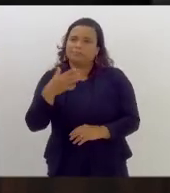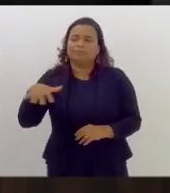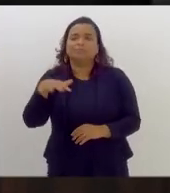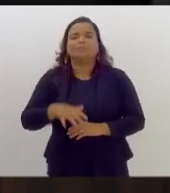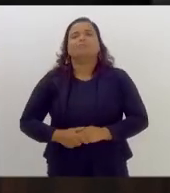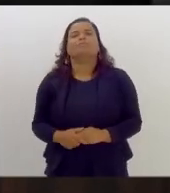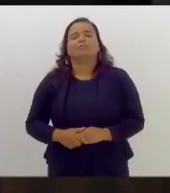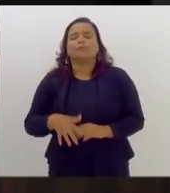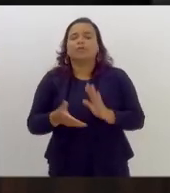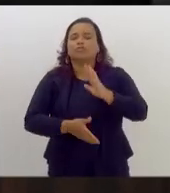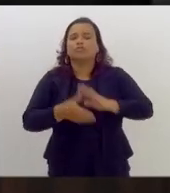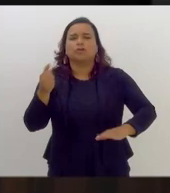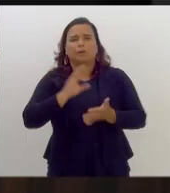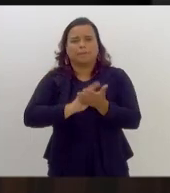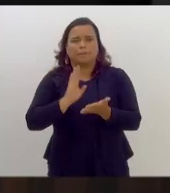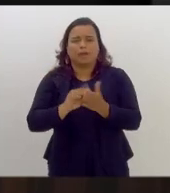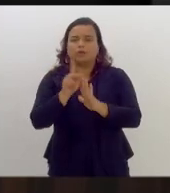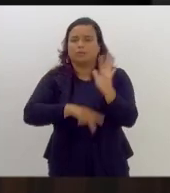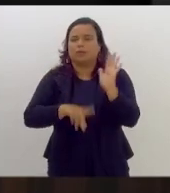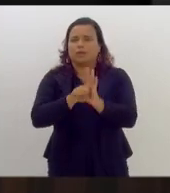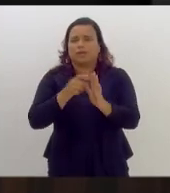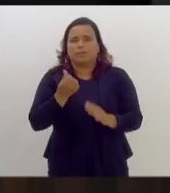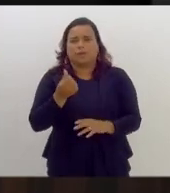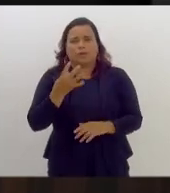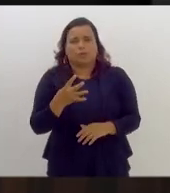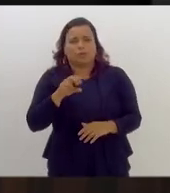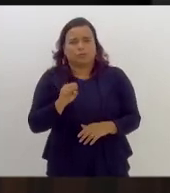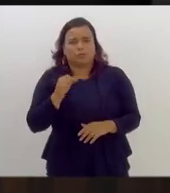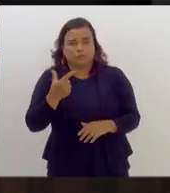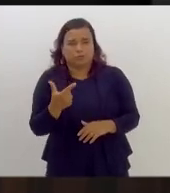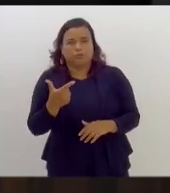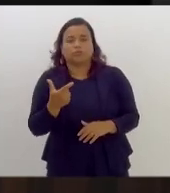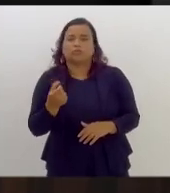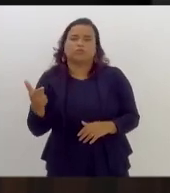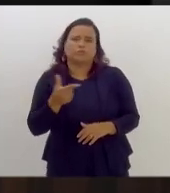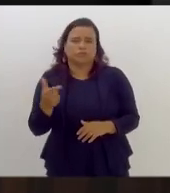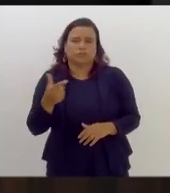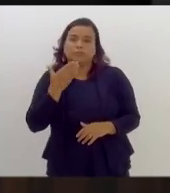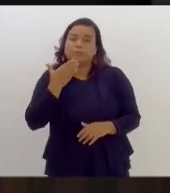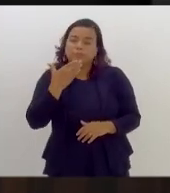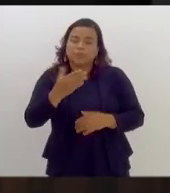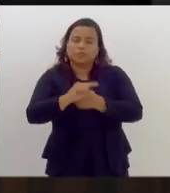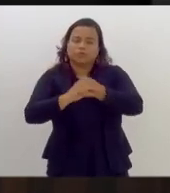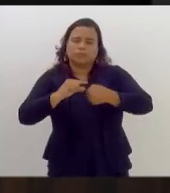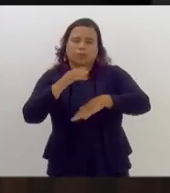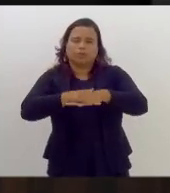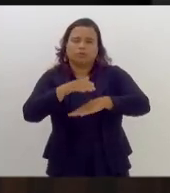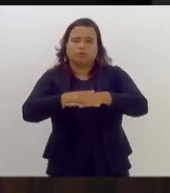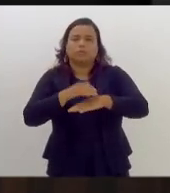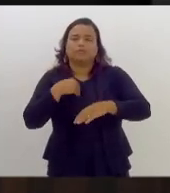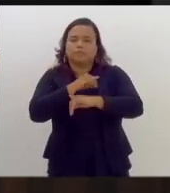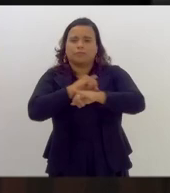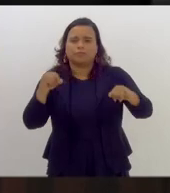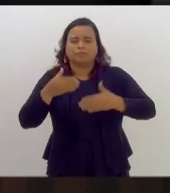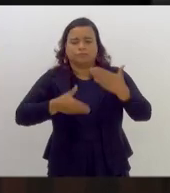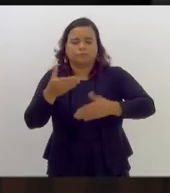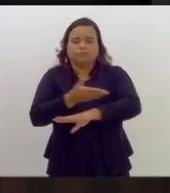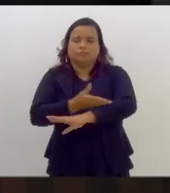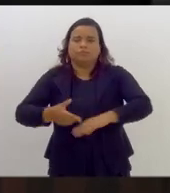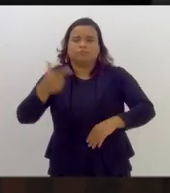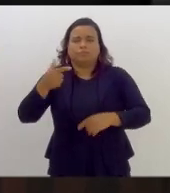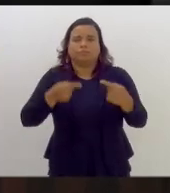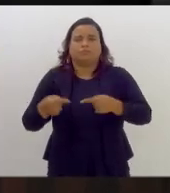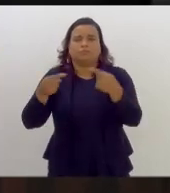Retirado de pauta o projeto de lei 6482 de 22. Pedido do autor. Anuncio em tramitação ordinária, em segunda discussão, projeto